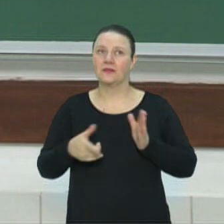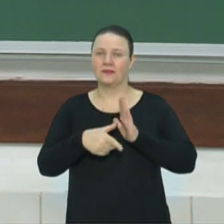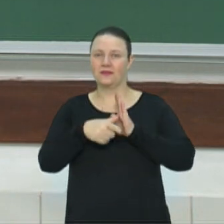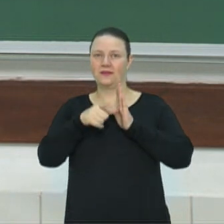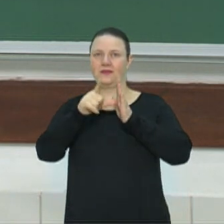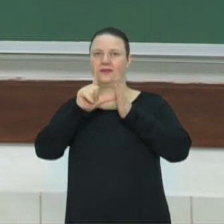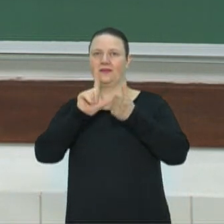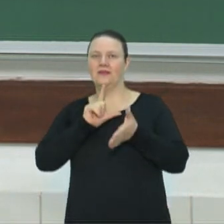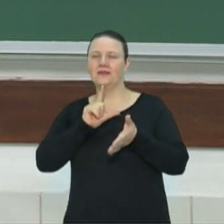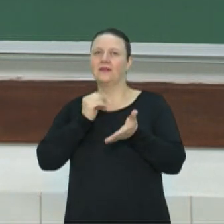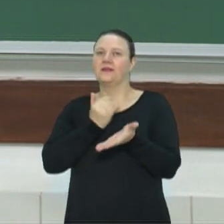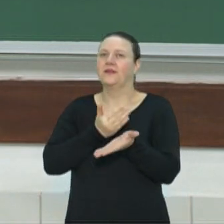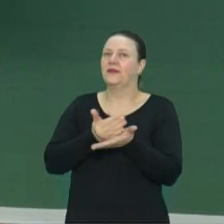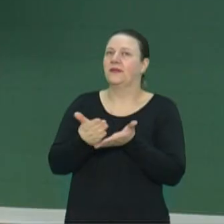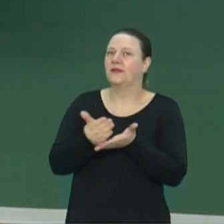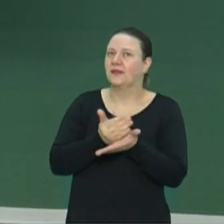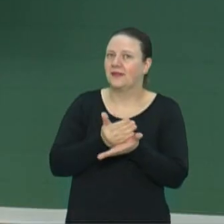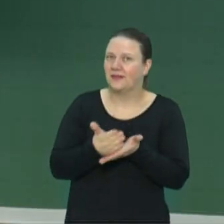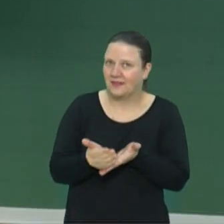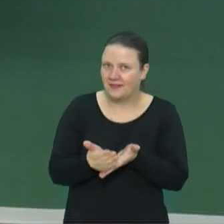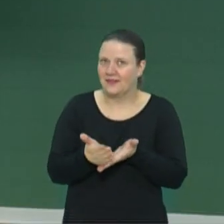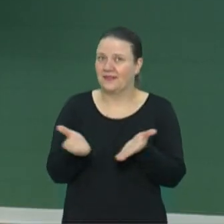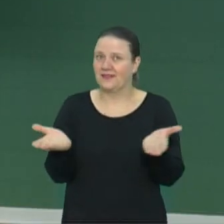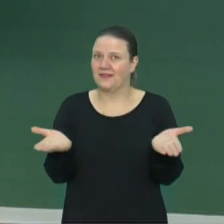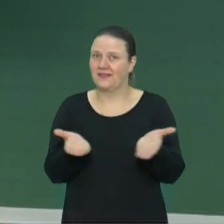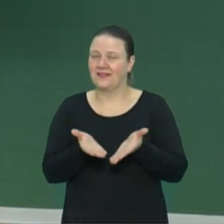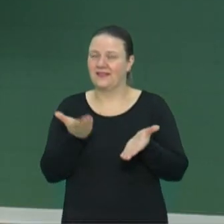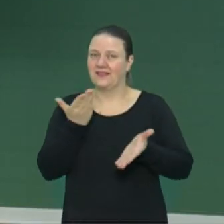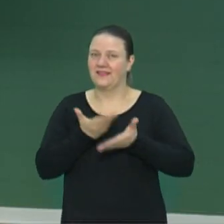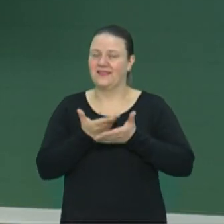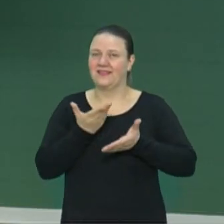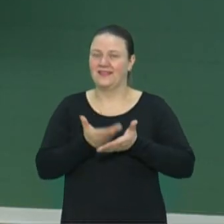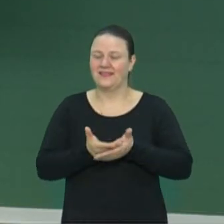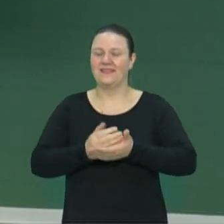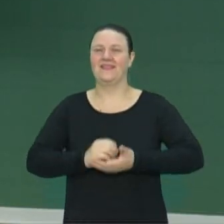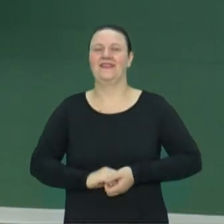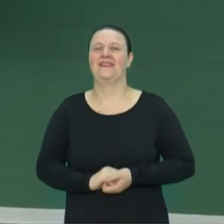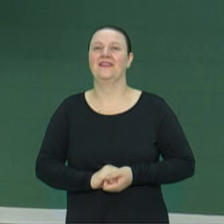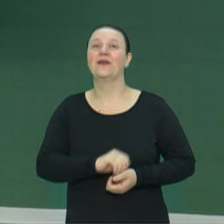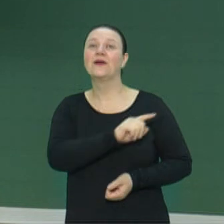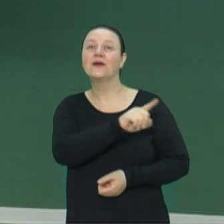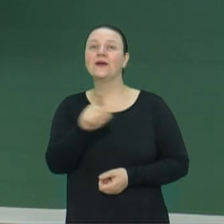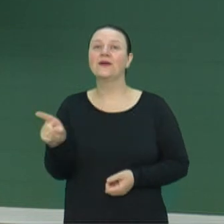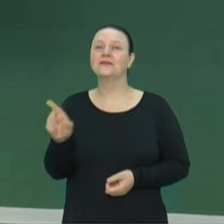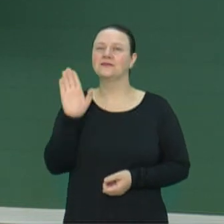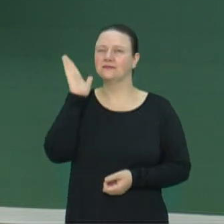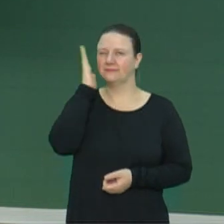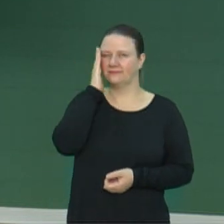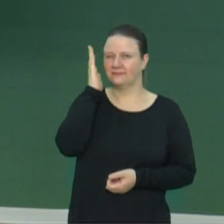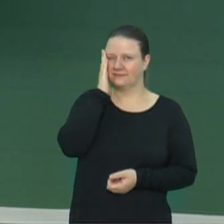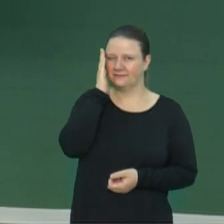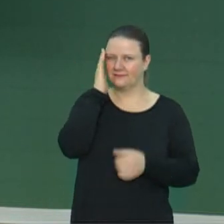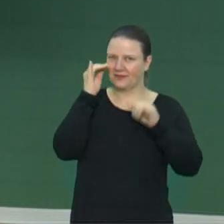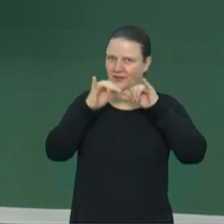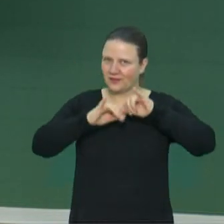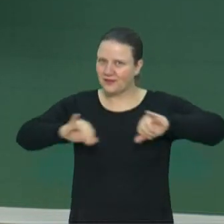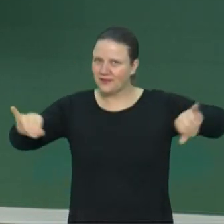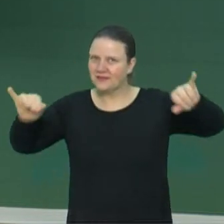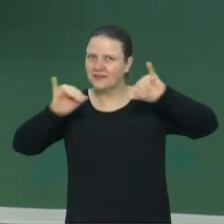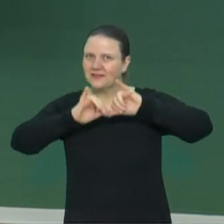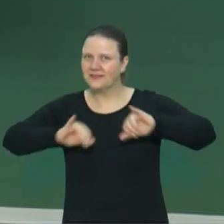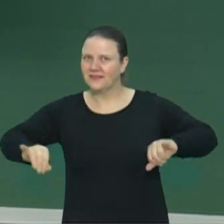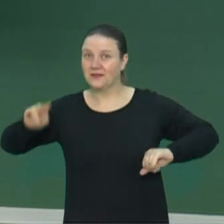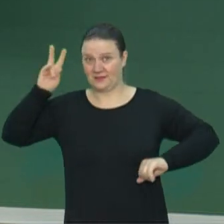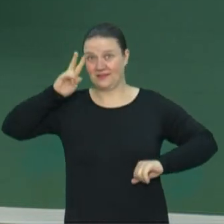de empezar, antes de começarmos a aula de hoje, vocês já devem estar sabendo daqueles recadinhos de sempre, não é